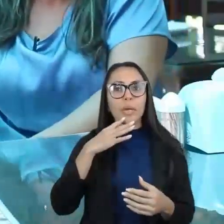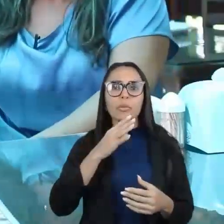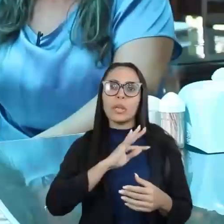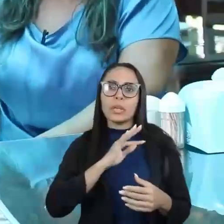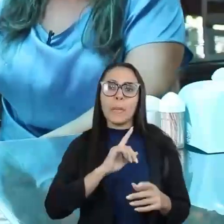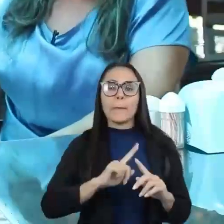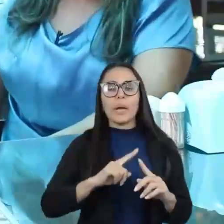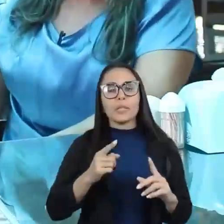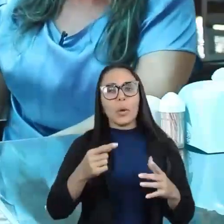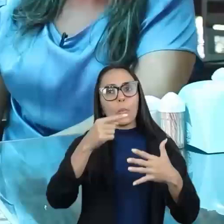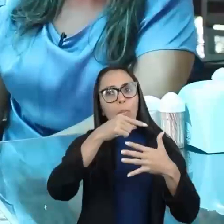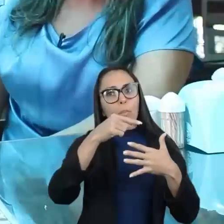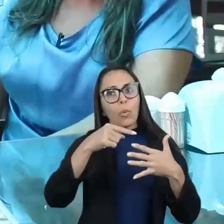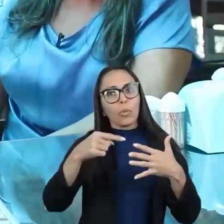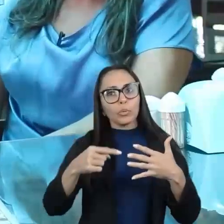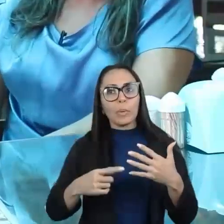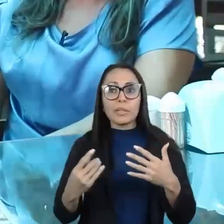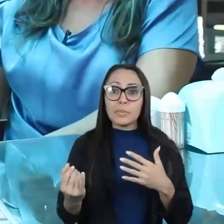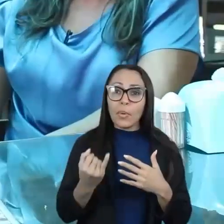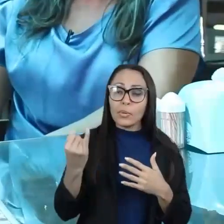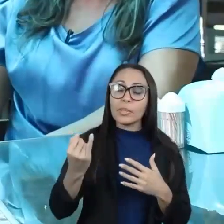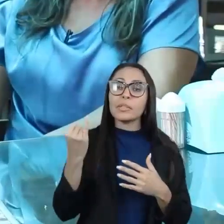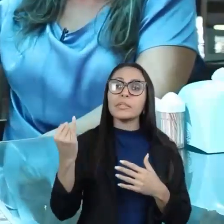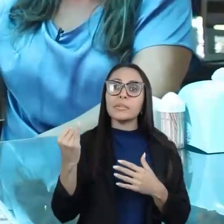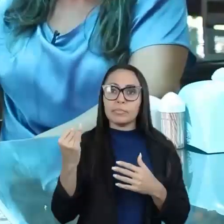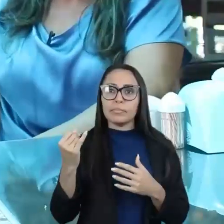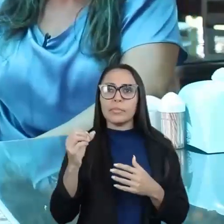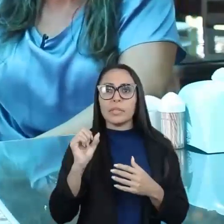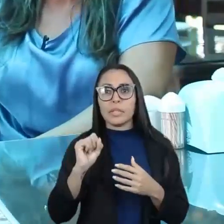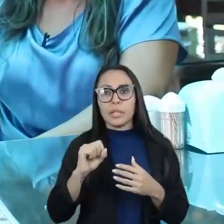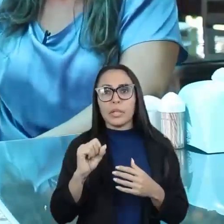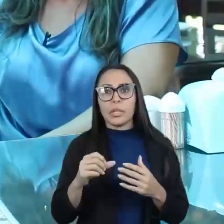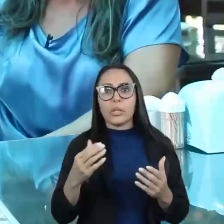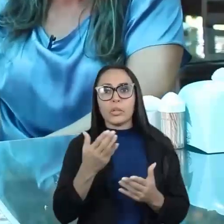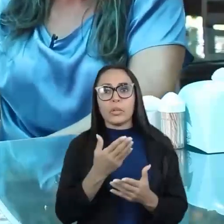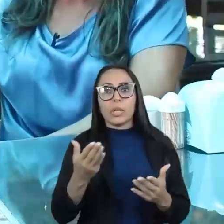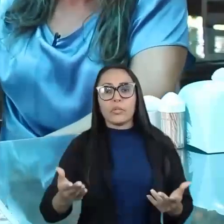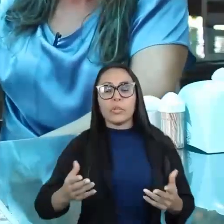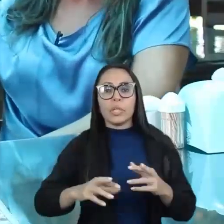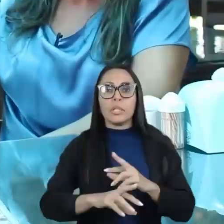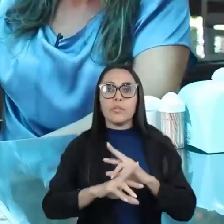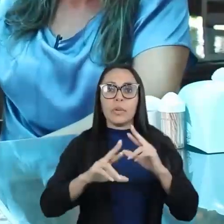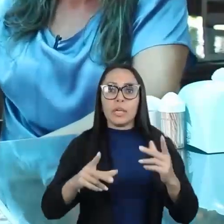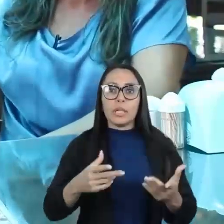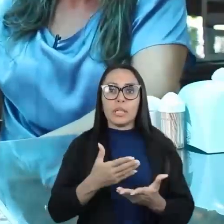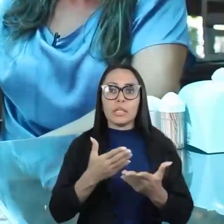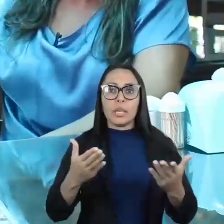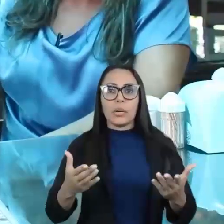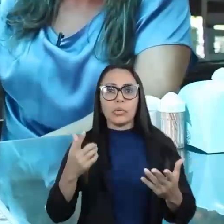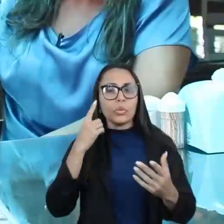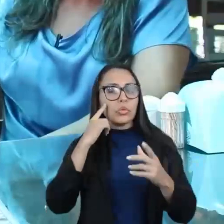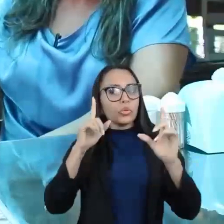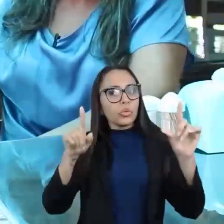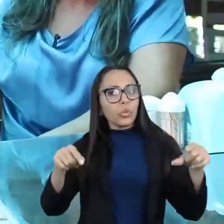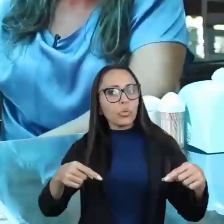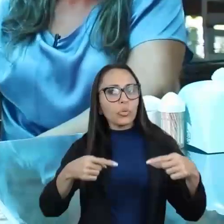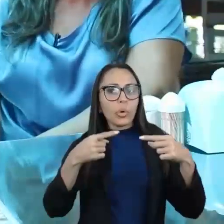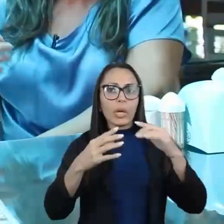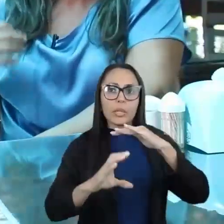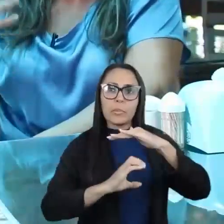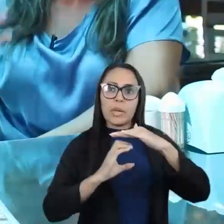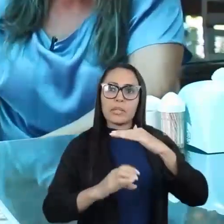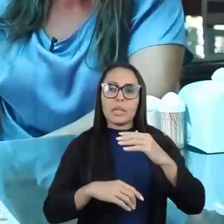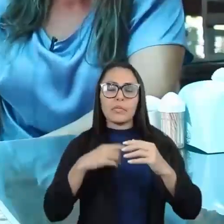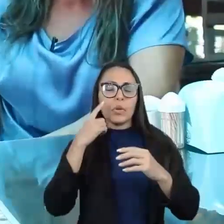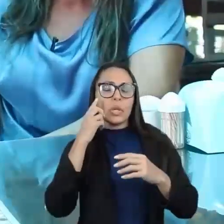ponto bem interessante para tornar você diferenciado dos seus concorrentes, né? É realmente você